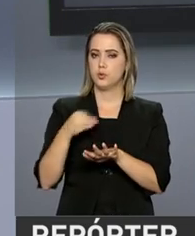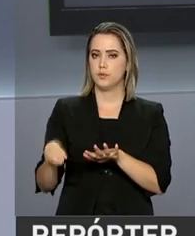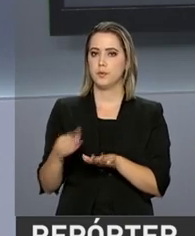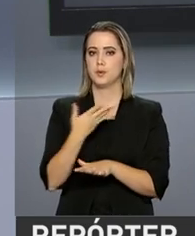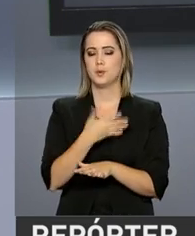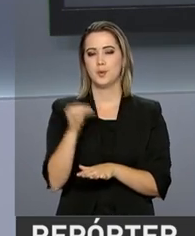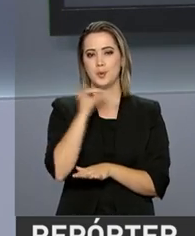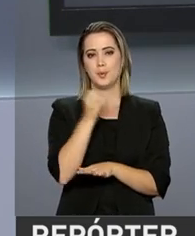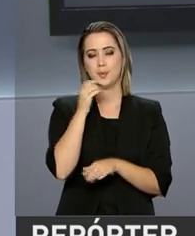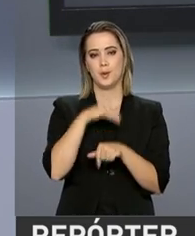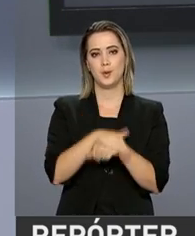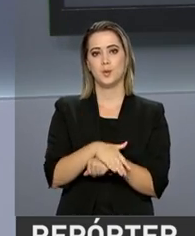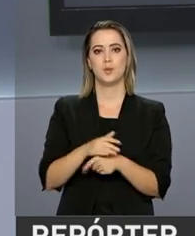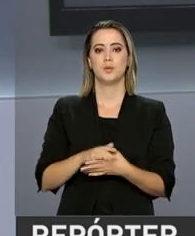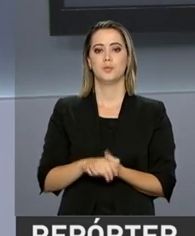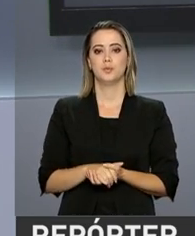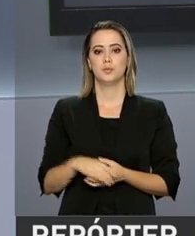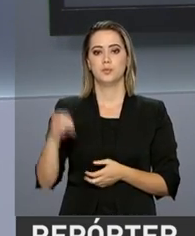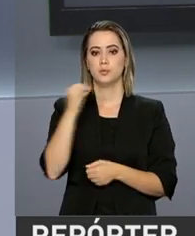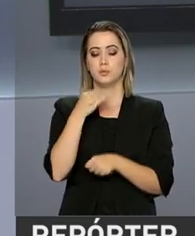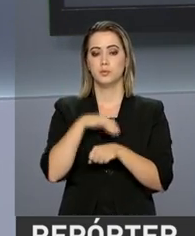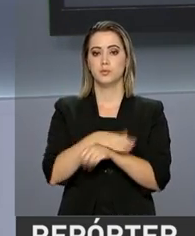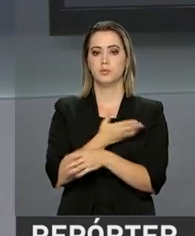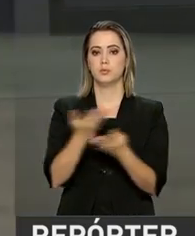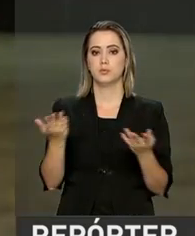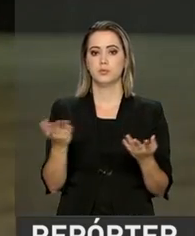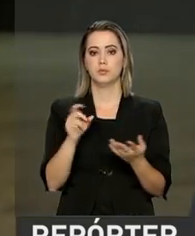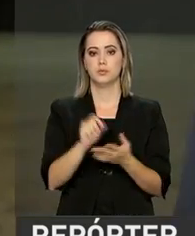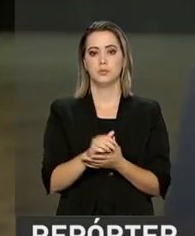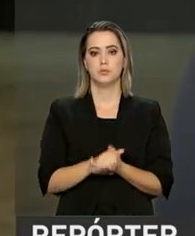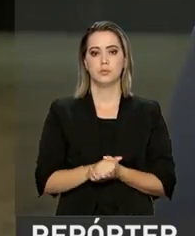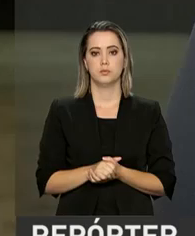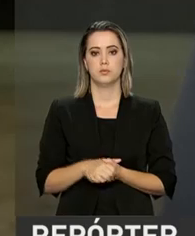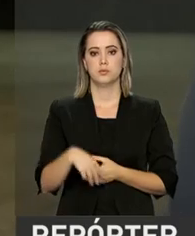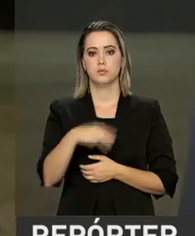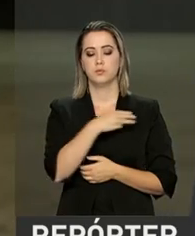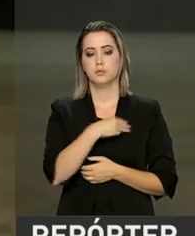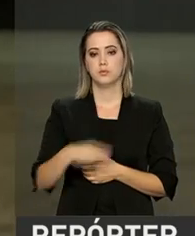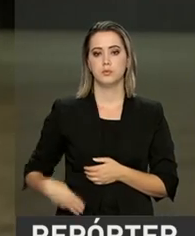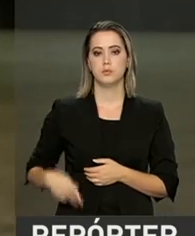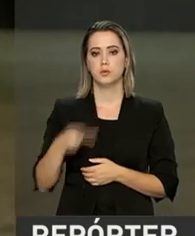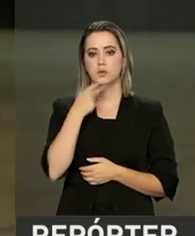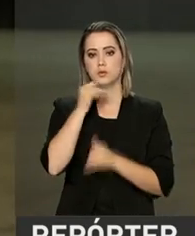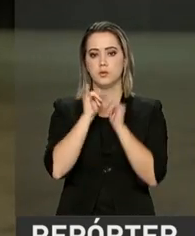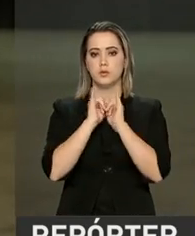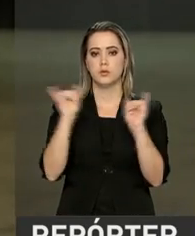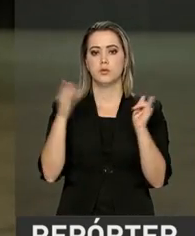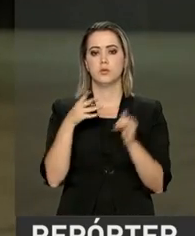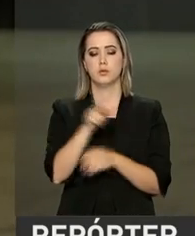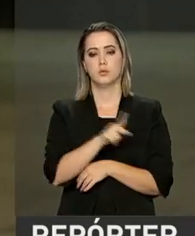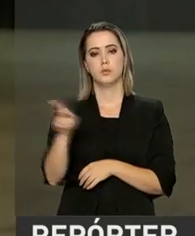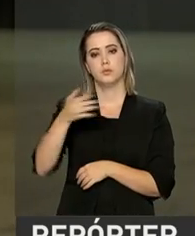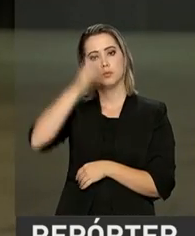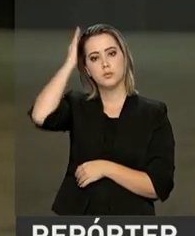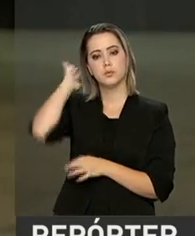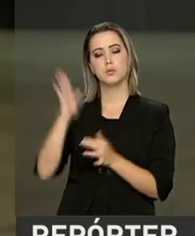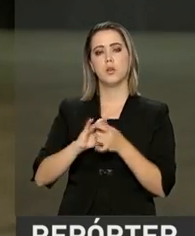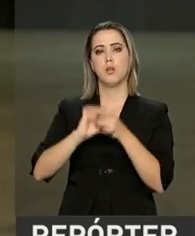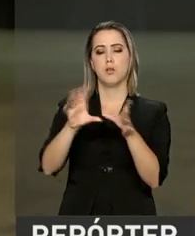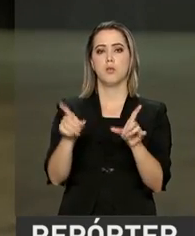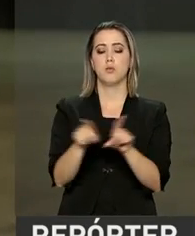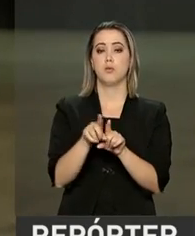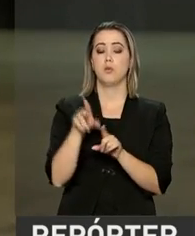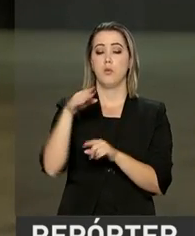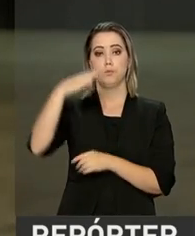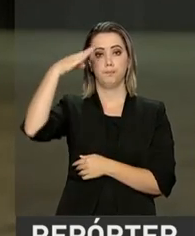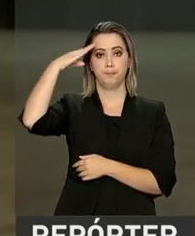Luana boa noite Olá Roberto Boa noite Boa noite a todos o ministro informou que o presidente Michel Temer autorizou o uso das o